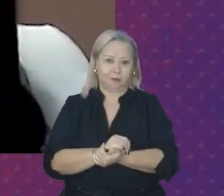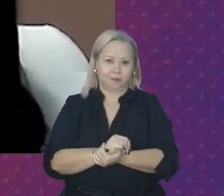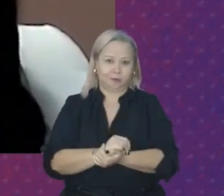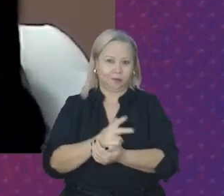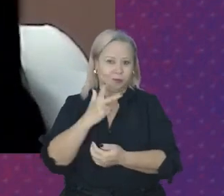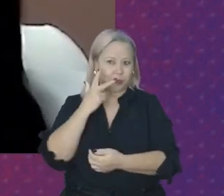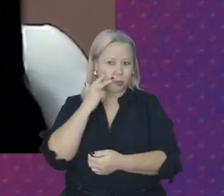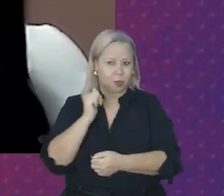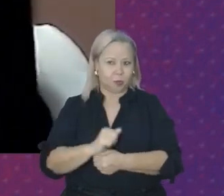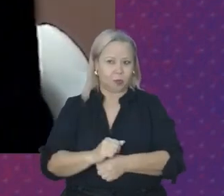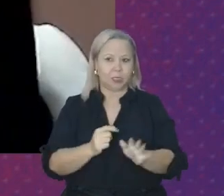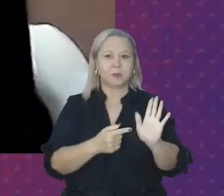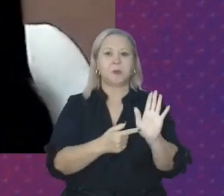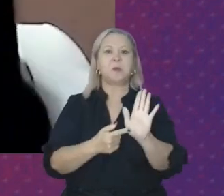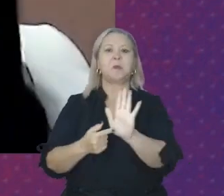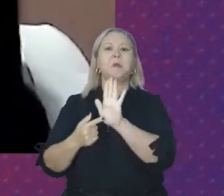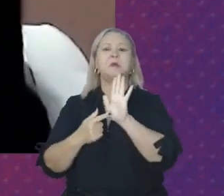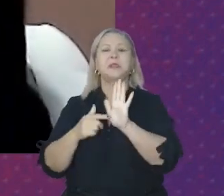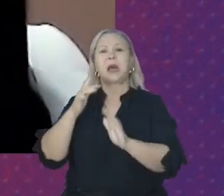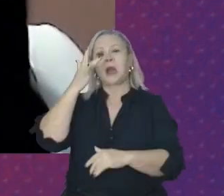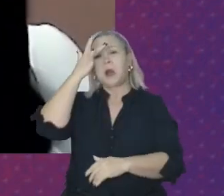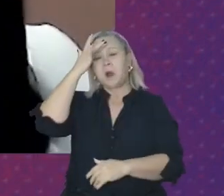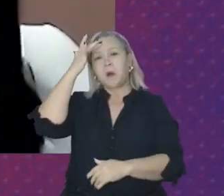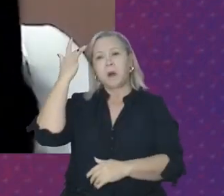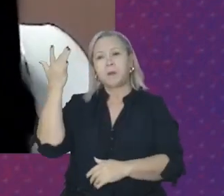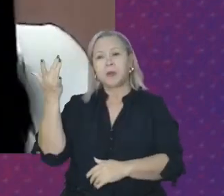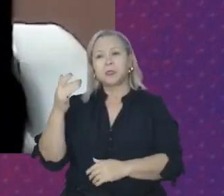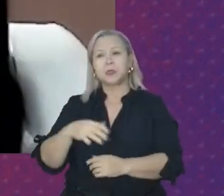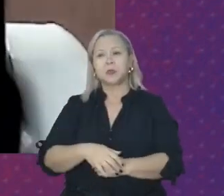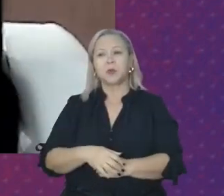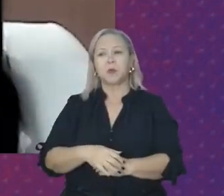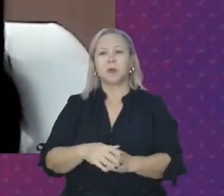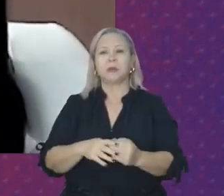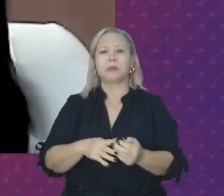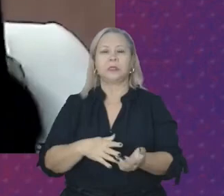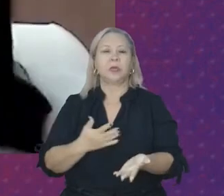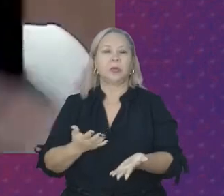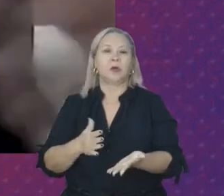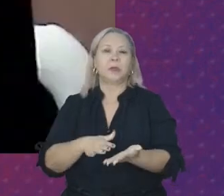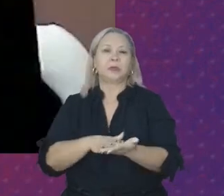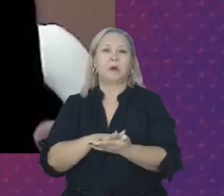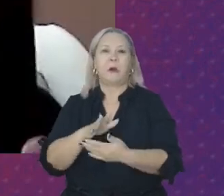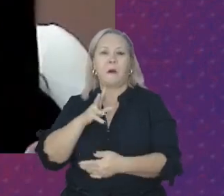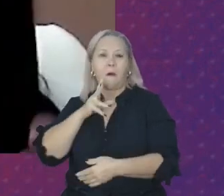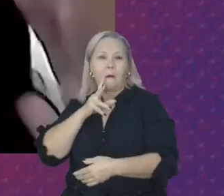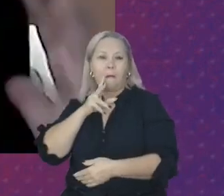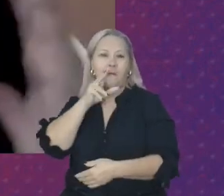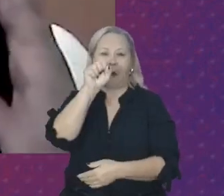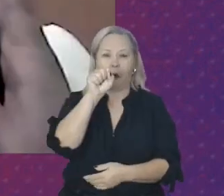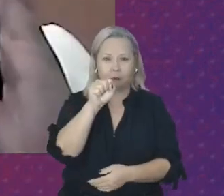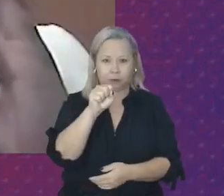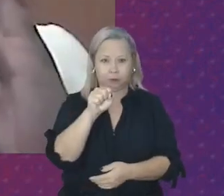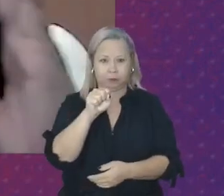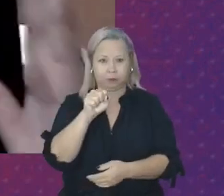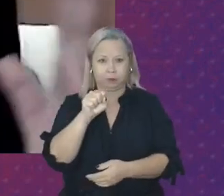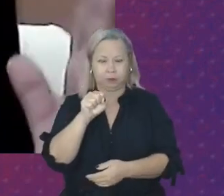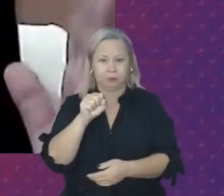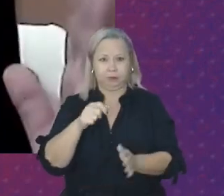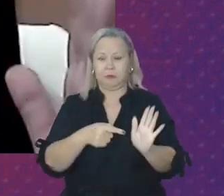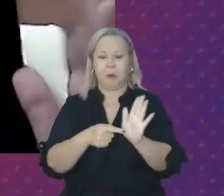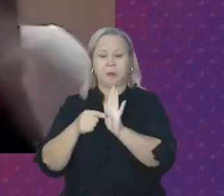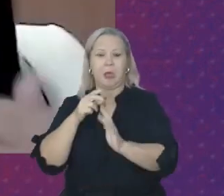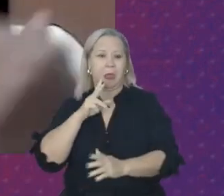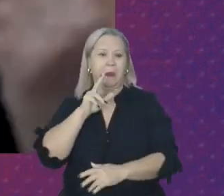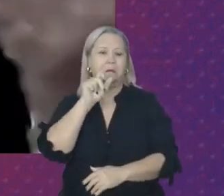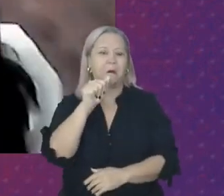que é se mostrar uma pessoa sem vulnerabilidades. E quando eu falo aqui de vulnerabilidade, eu não estou dizendo que você tem que chorar num stories,